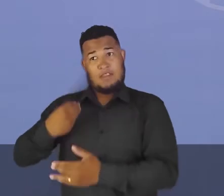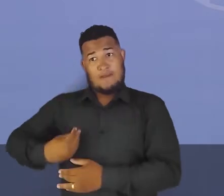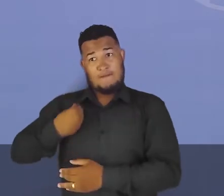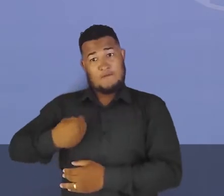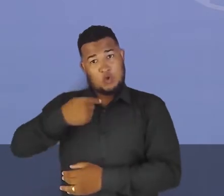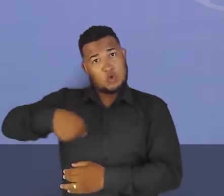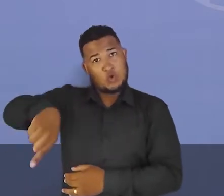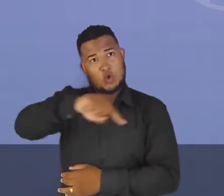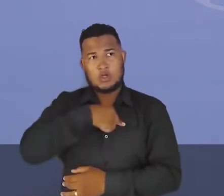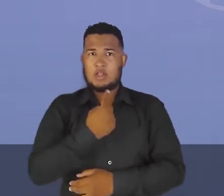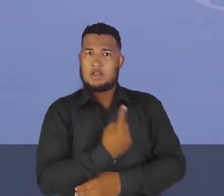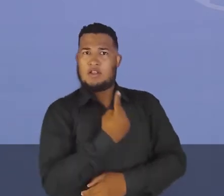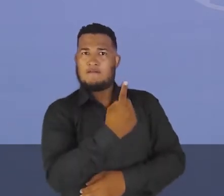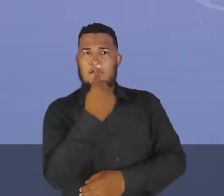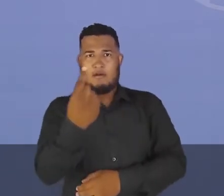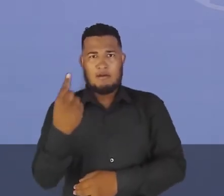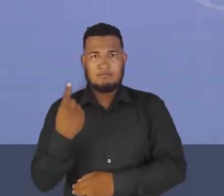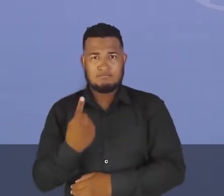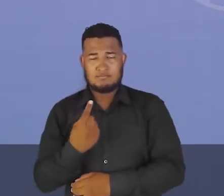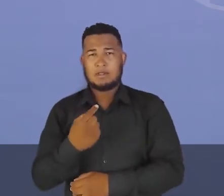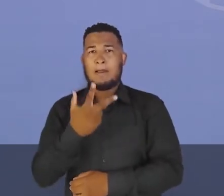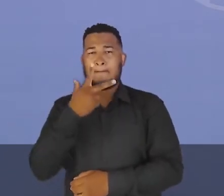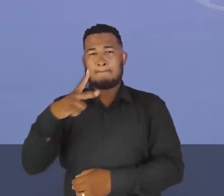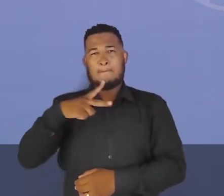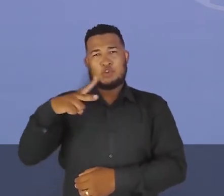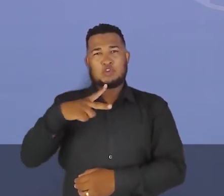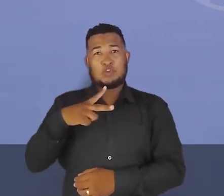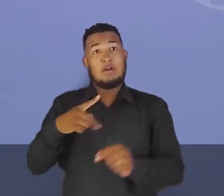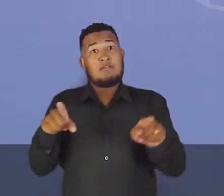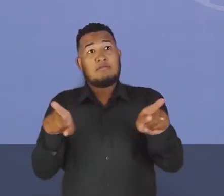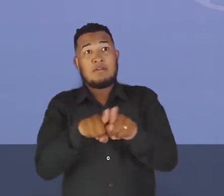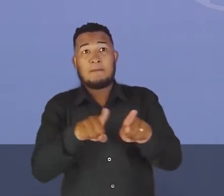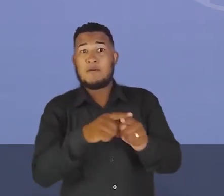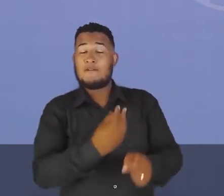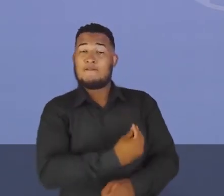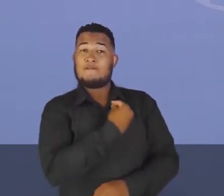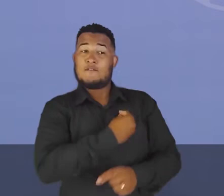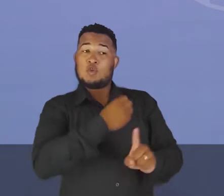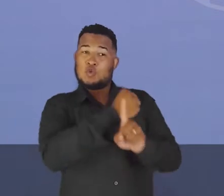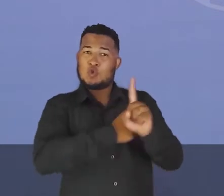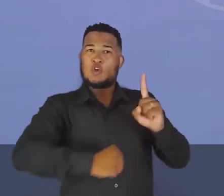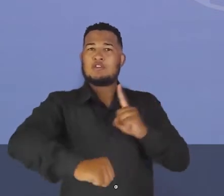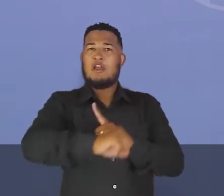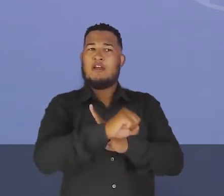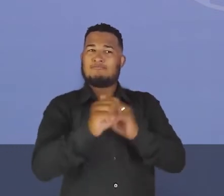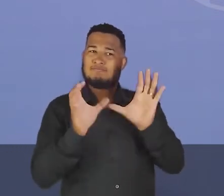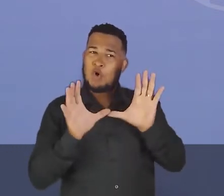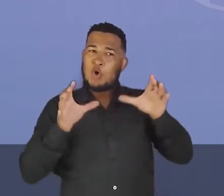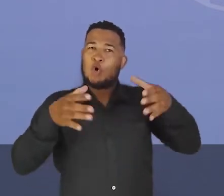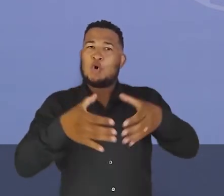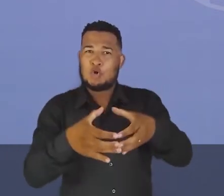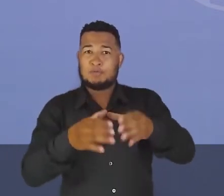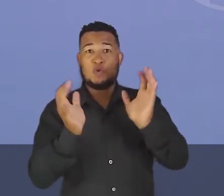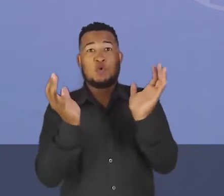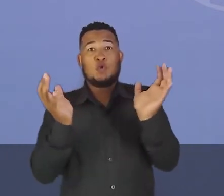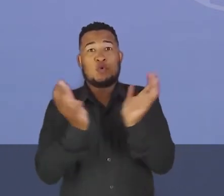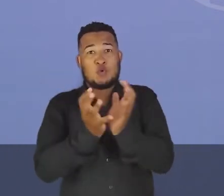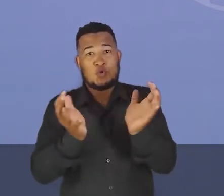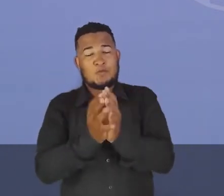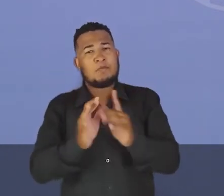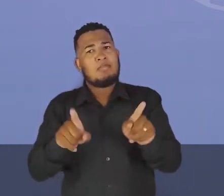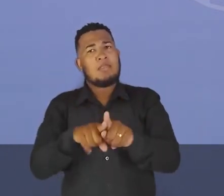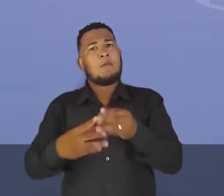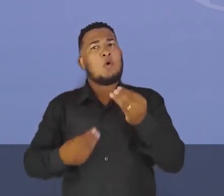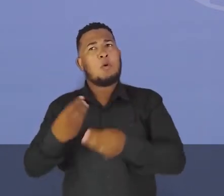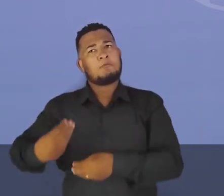vida individual, a nossa vida íntima, mas também a nossa vida social, a nossa coletividade e a nossa inserção